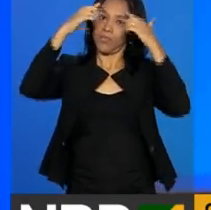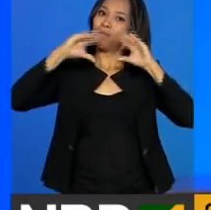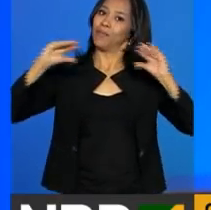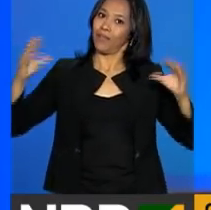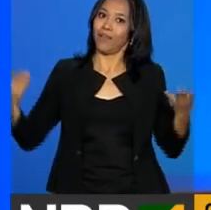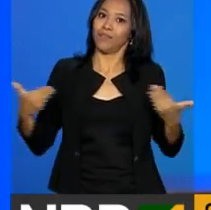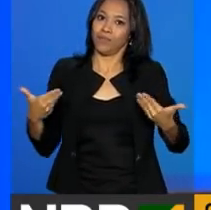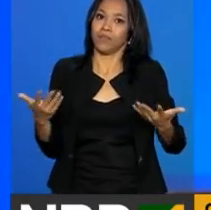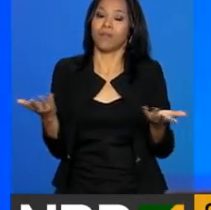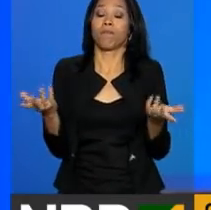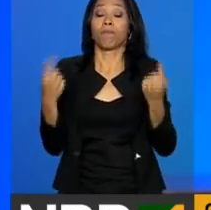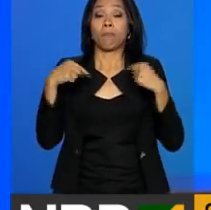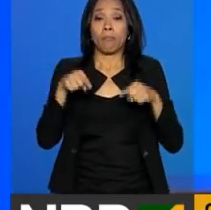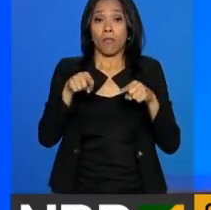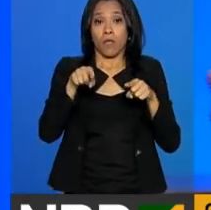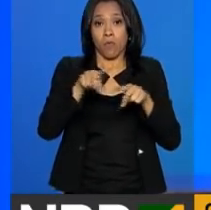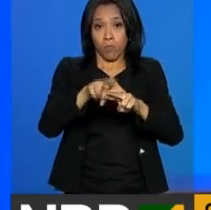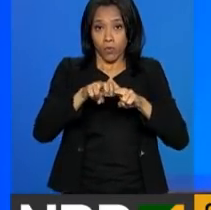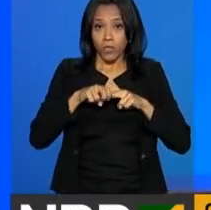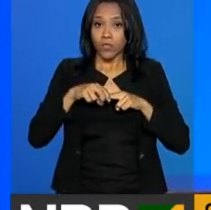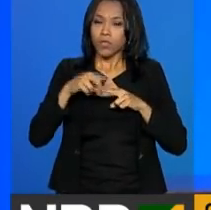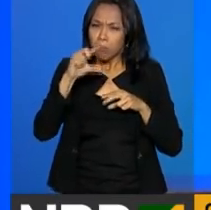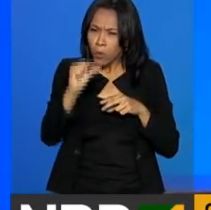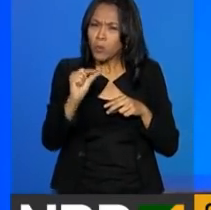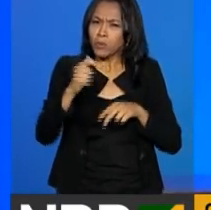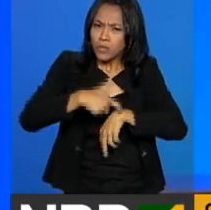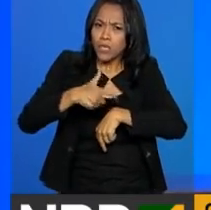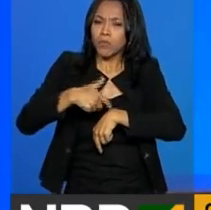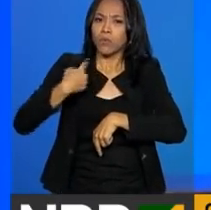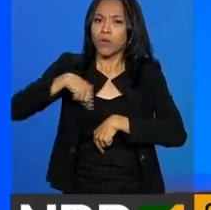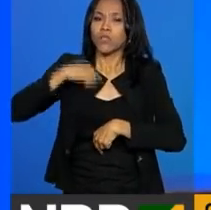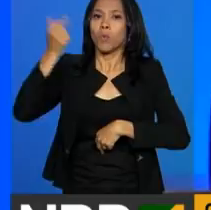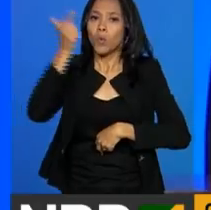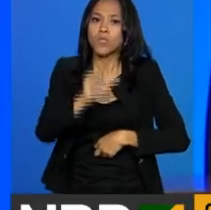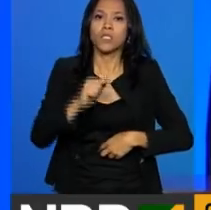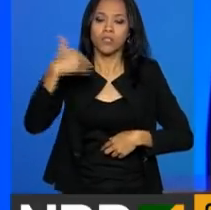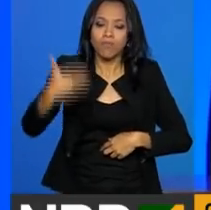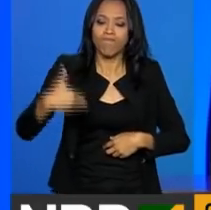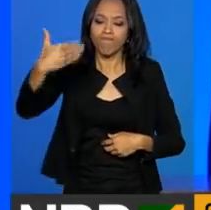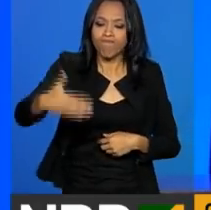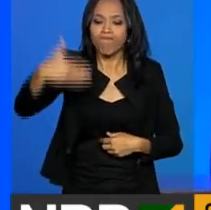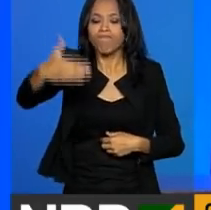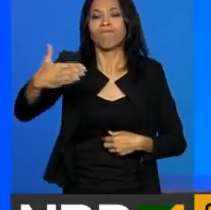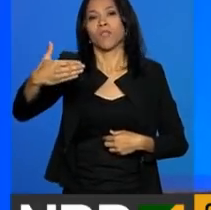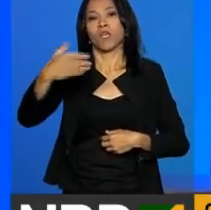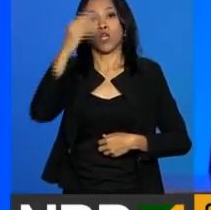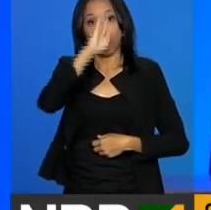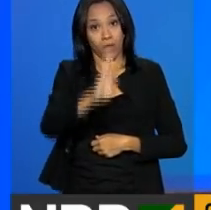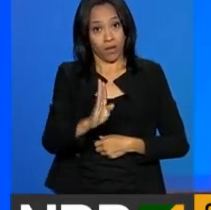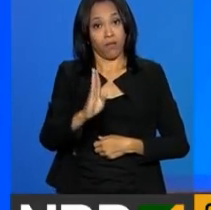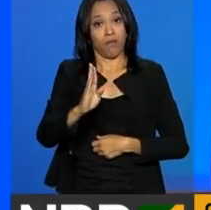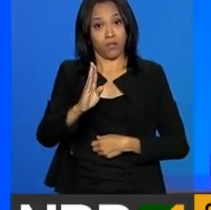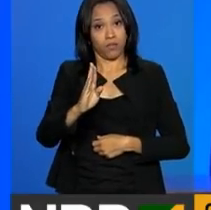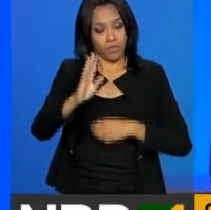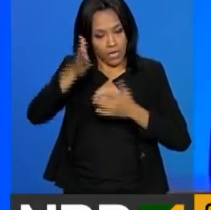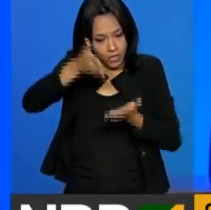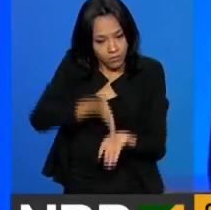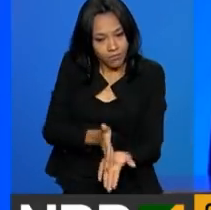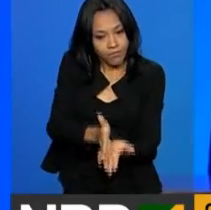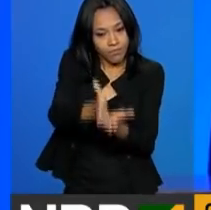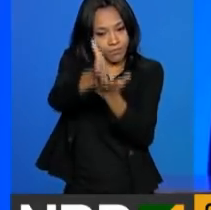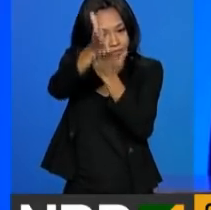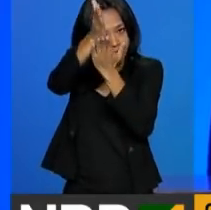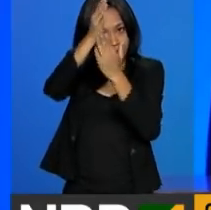consigamos como estamos conseguindo é colocar definitivamente o brasil nos trilhos mas ao colocar nos trilhos é